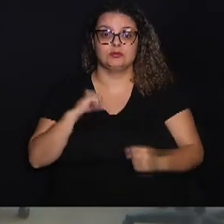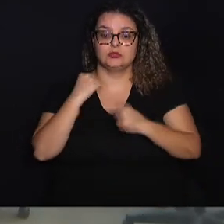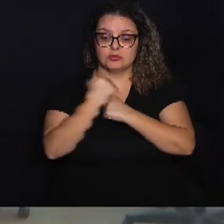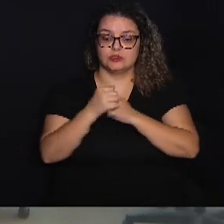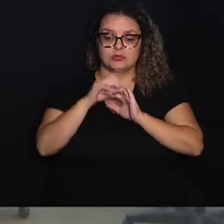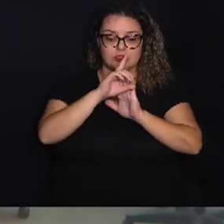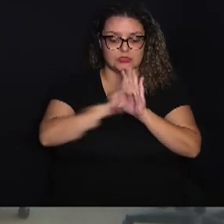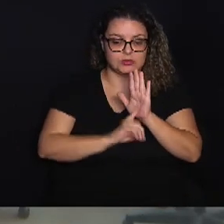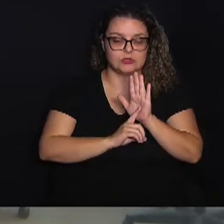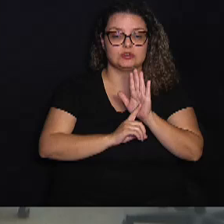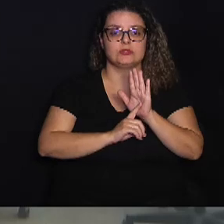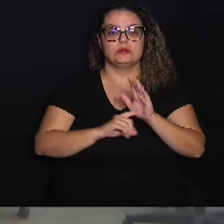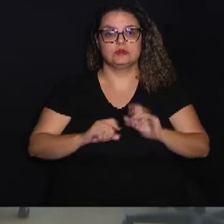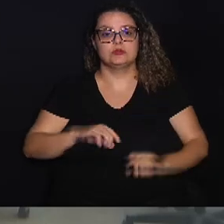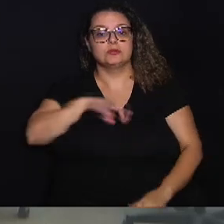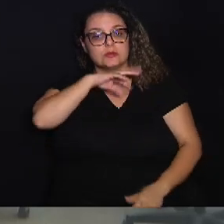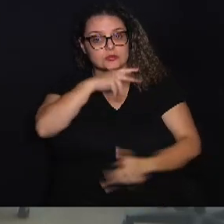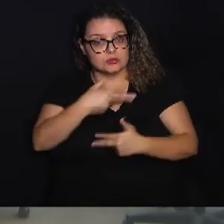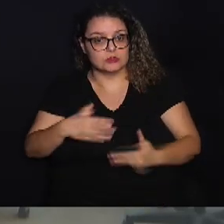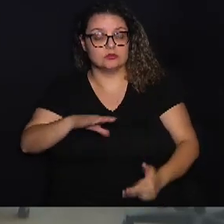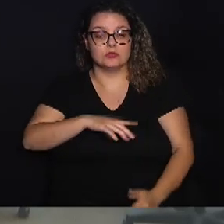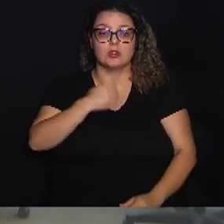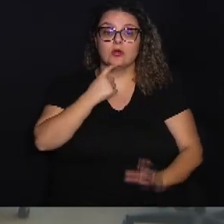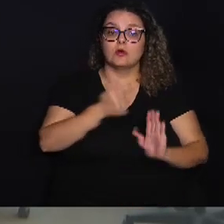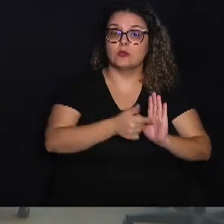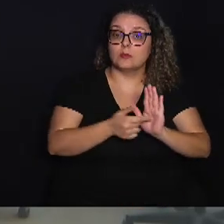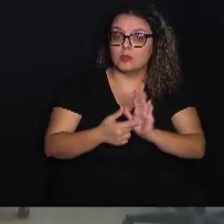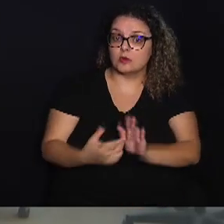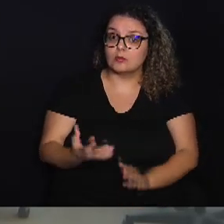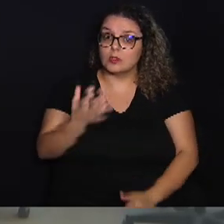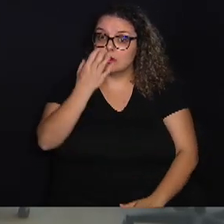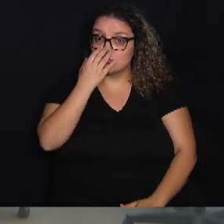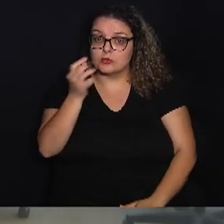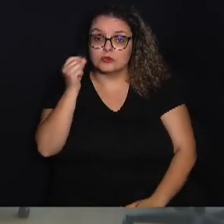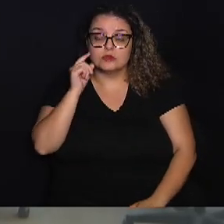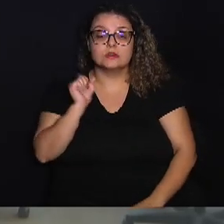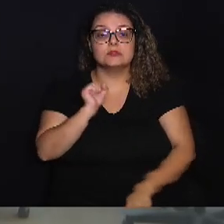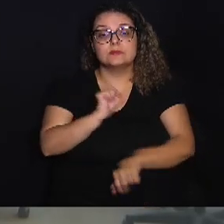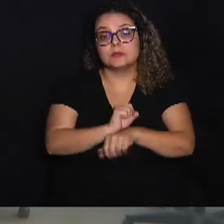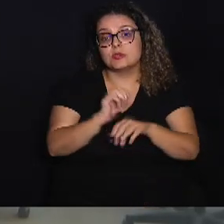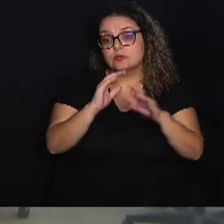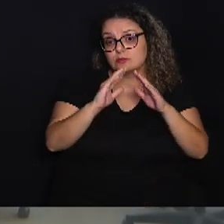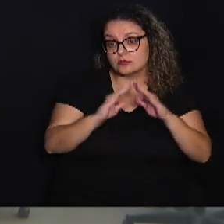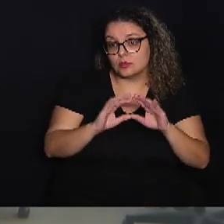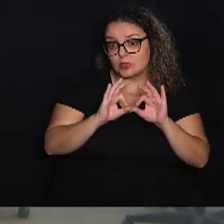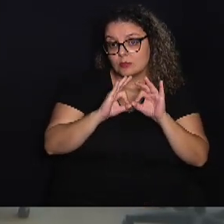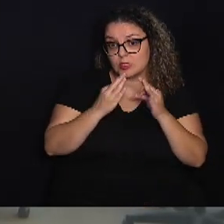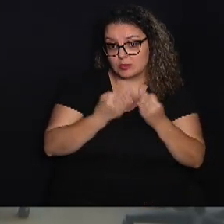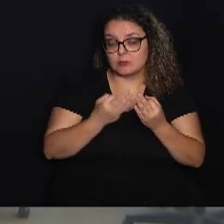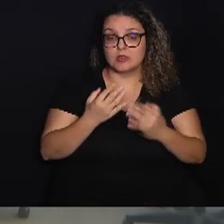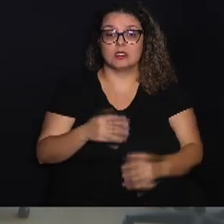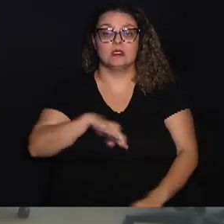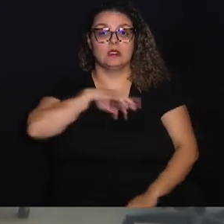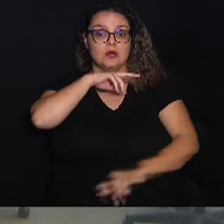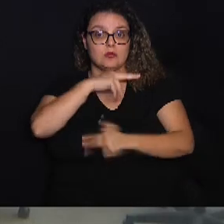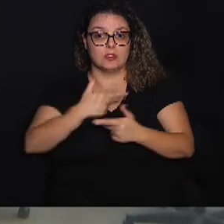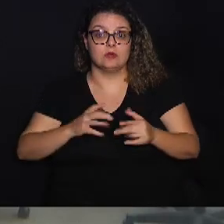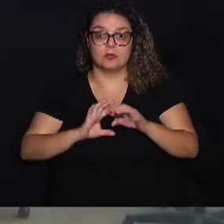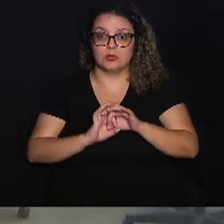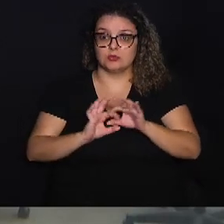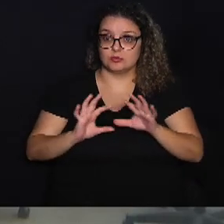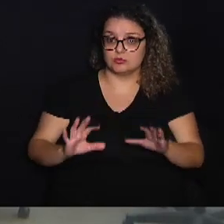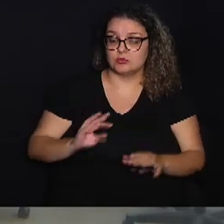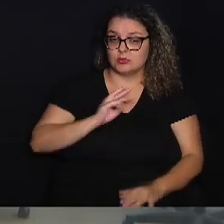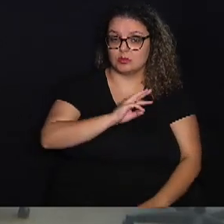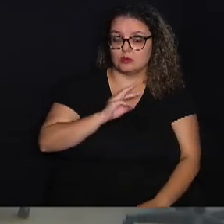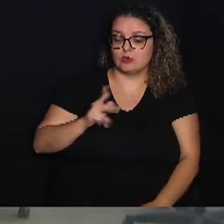Animais em Campinas e mostram aqueles bichinhos que estão à espera de um lar esses animaizinhos também estão disponíveis no